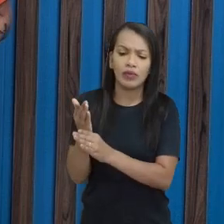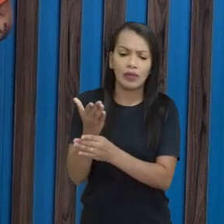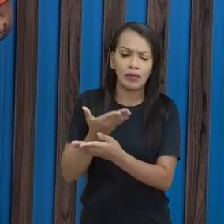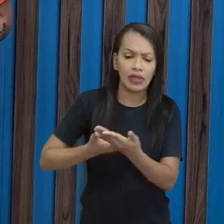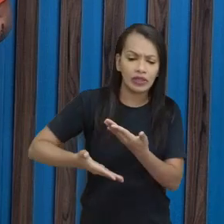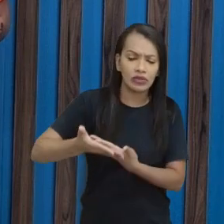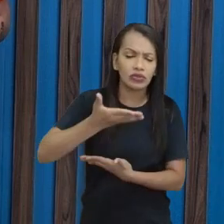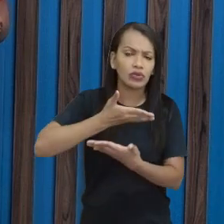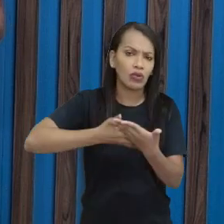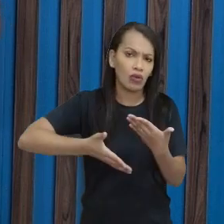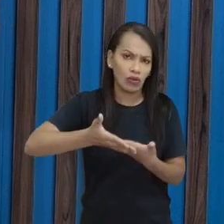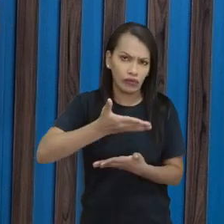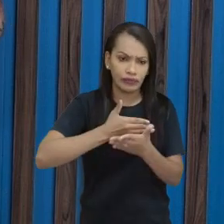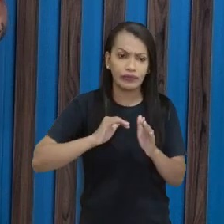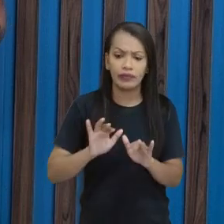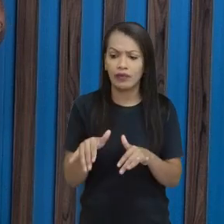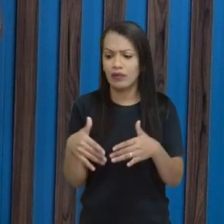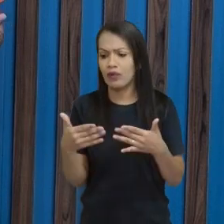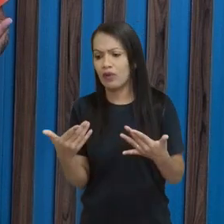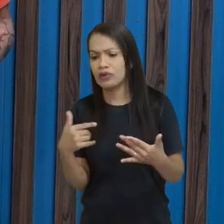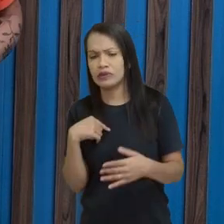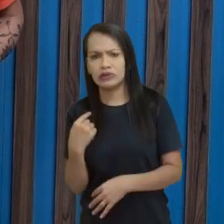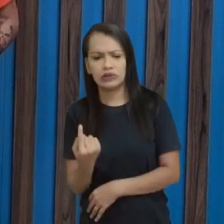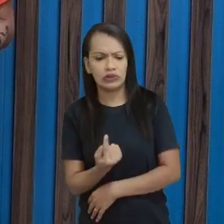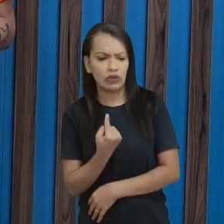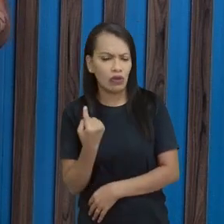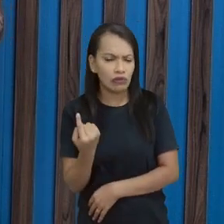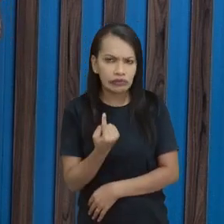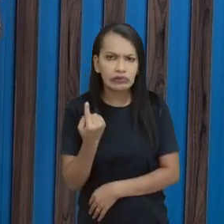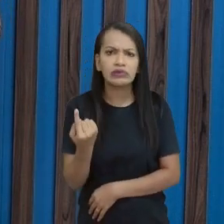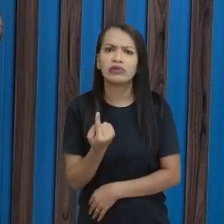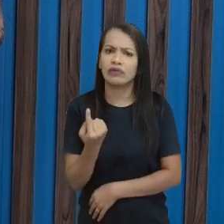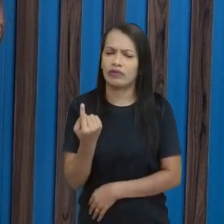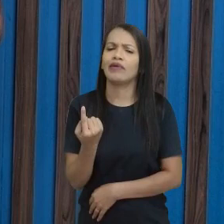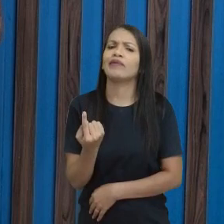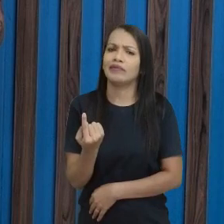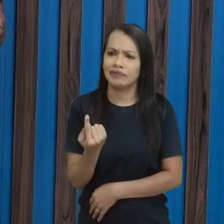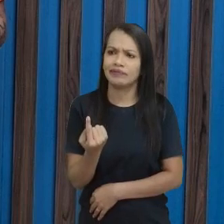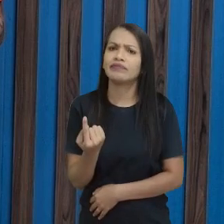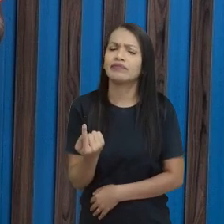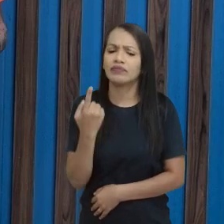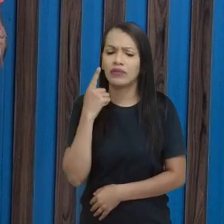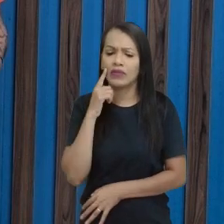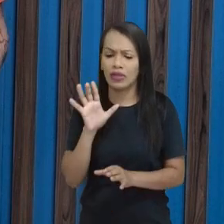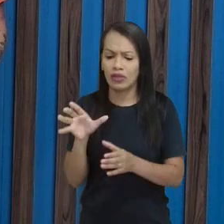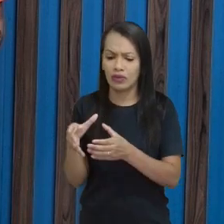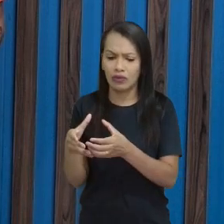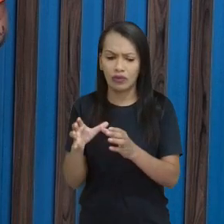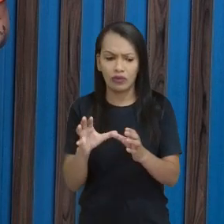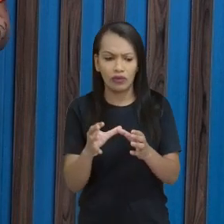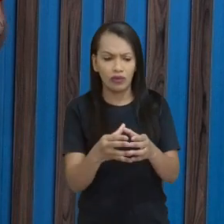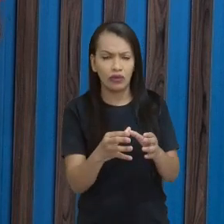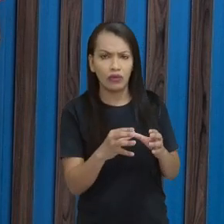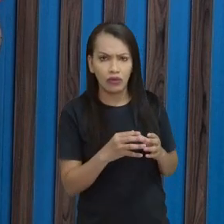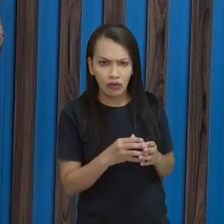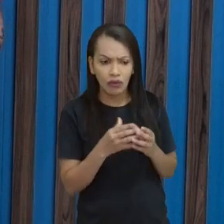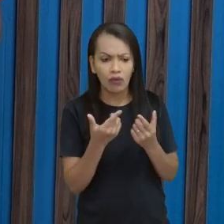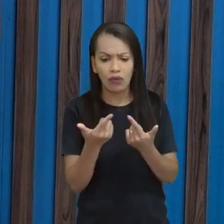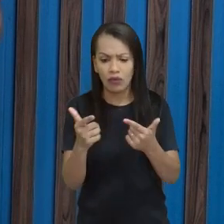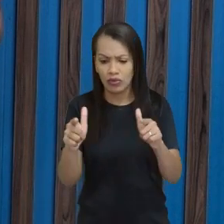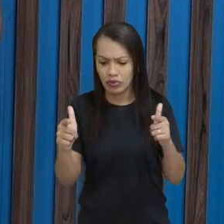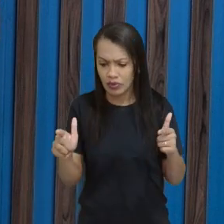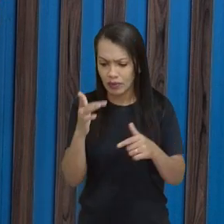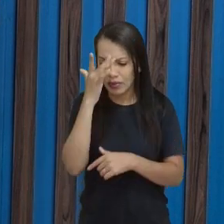com o outro, Quando a gente está sozinho, a gente não é muita coisa. Quando a gente está em grupo, quando a gente está com o outro,